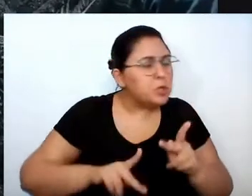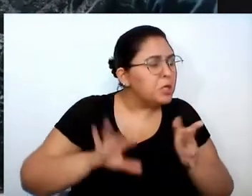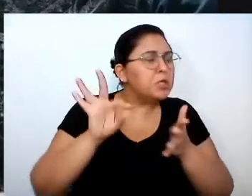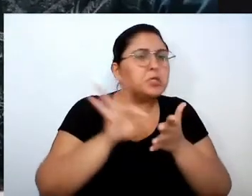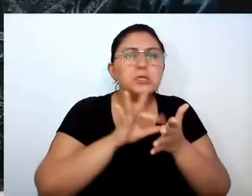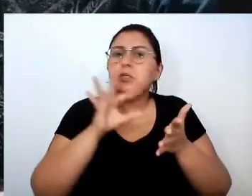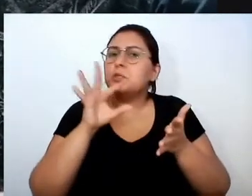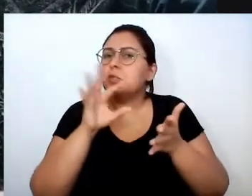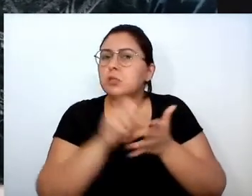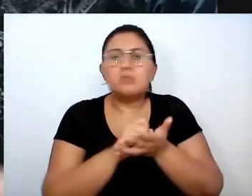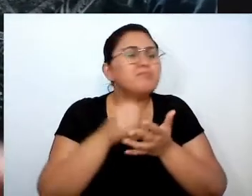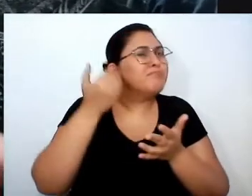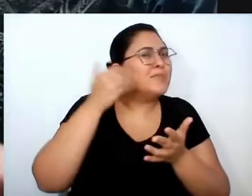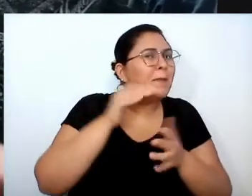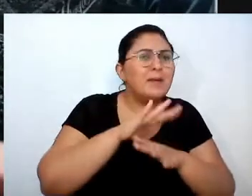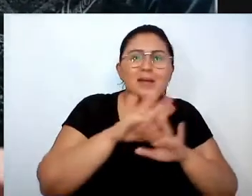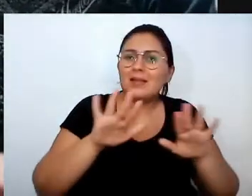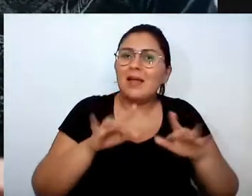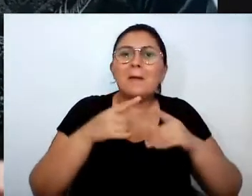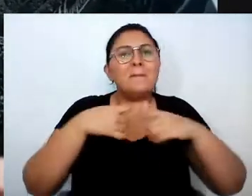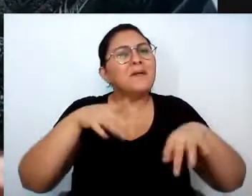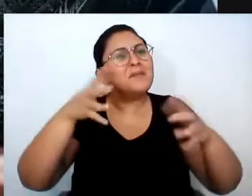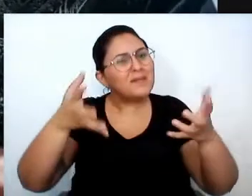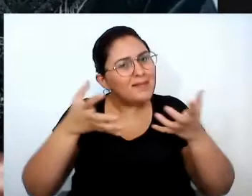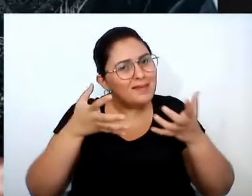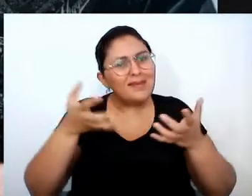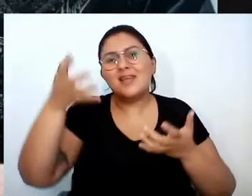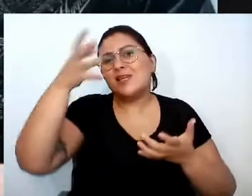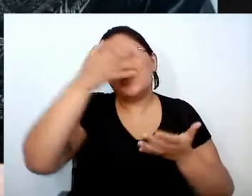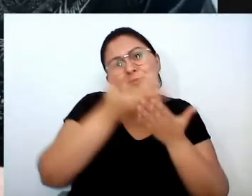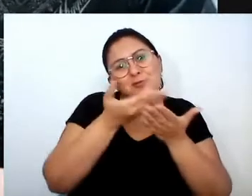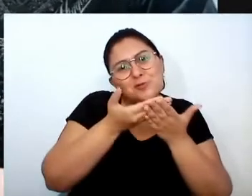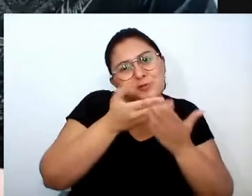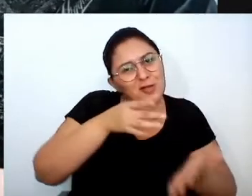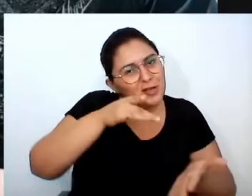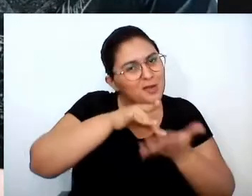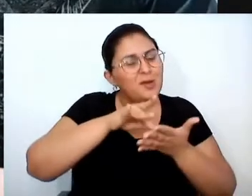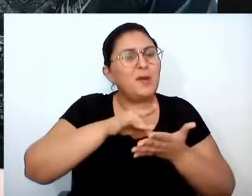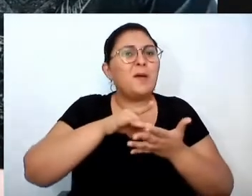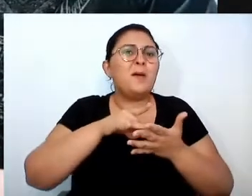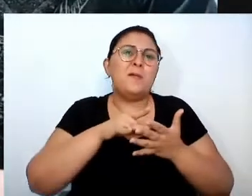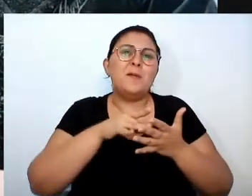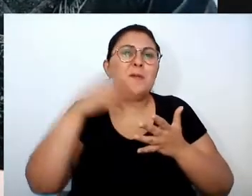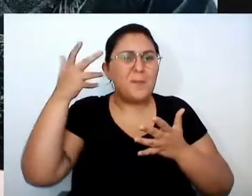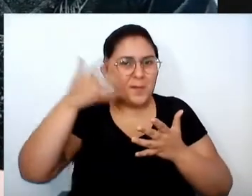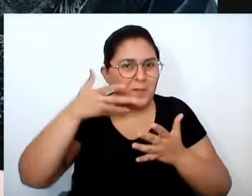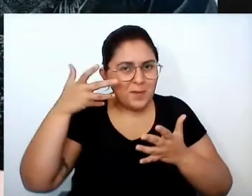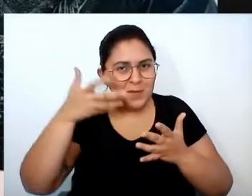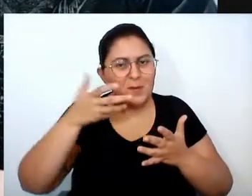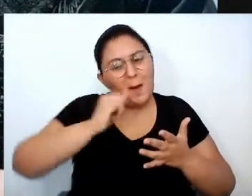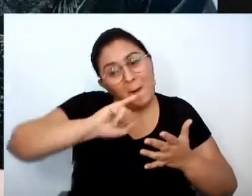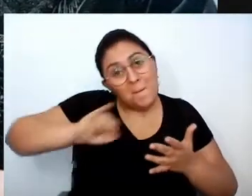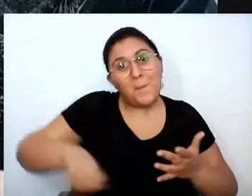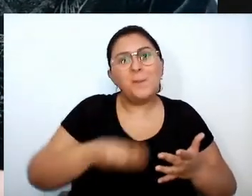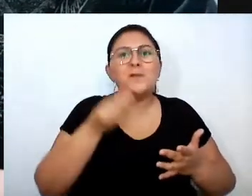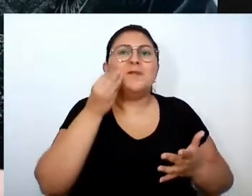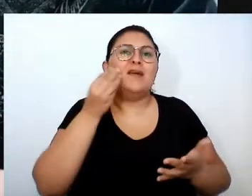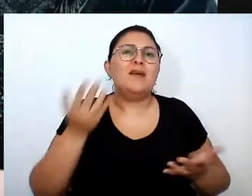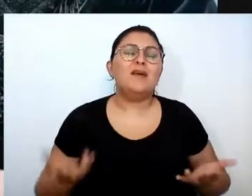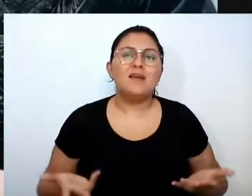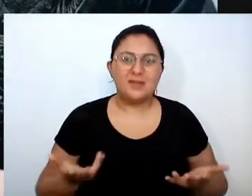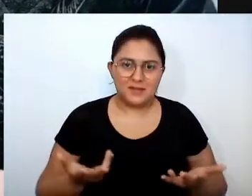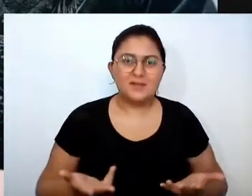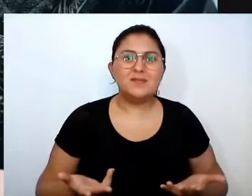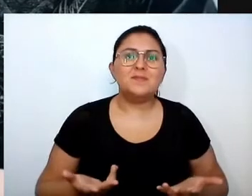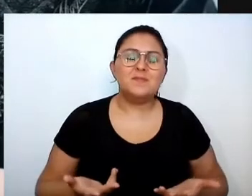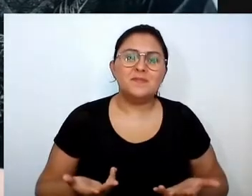assim que eu soube, eu disse: opa, vou aprender música agora, mais ainda. Aham. Aí Oportunidade, né? a oportunidade chegou, aí